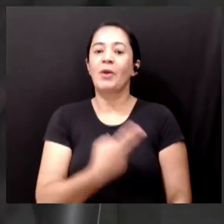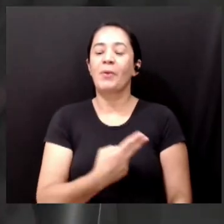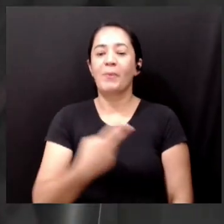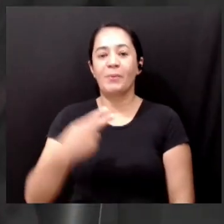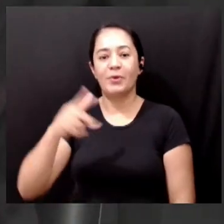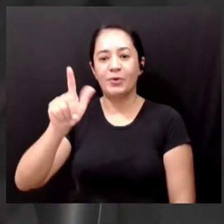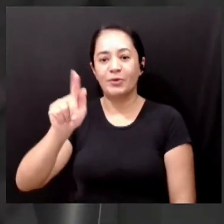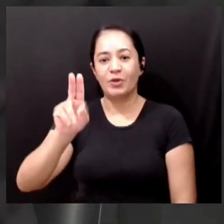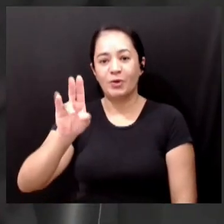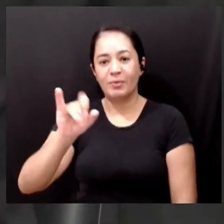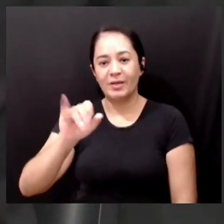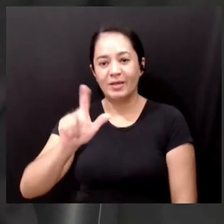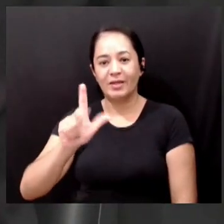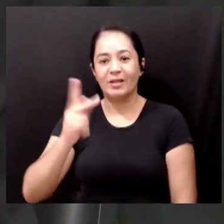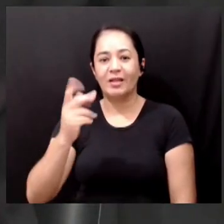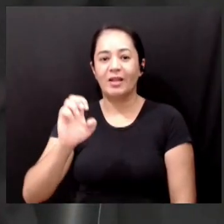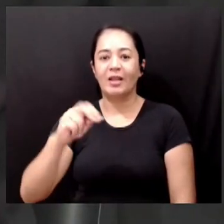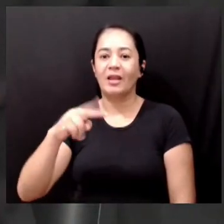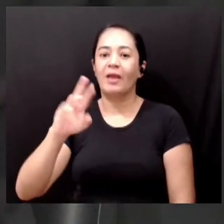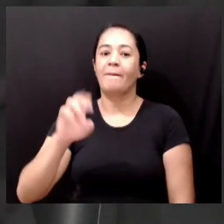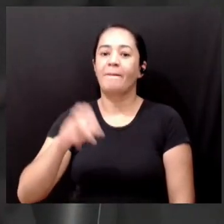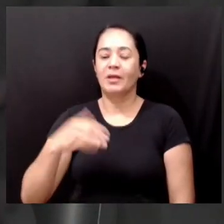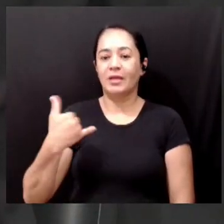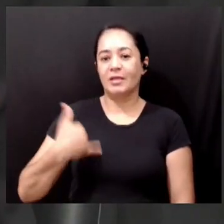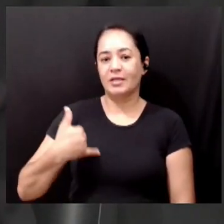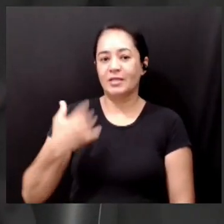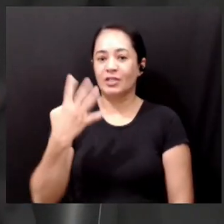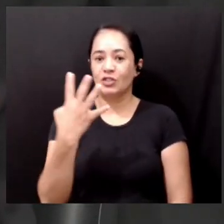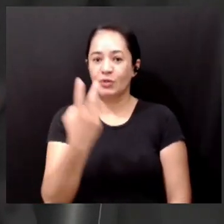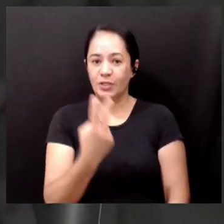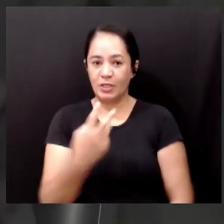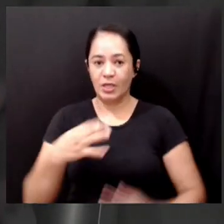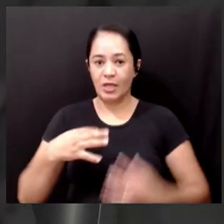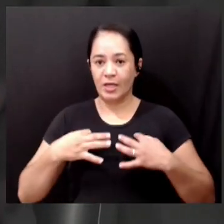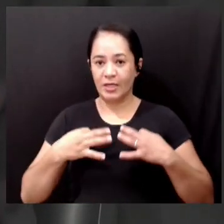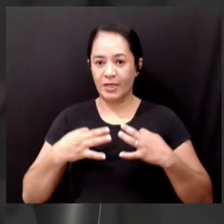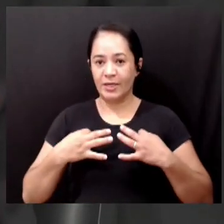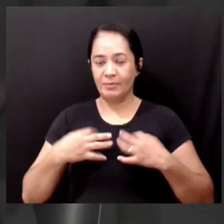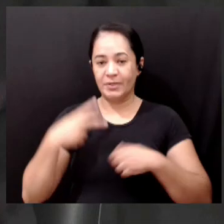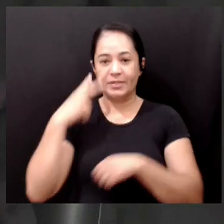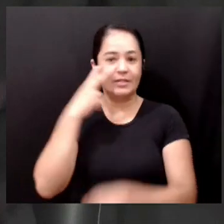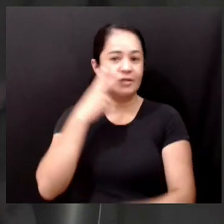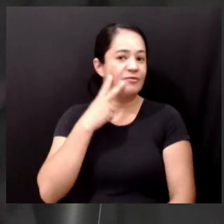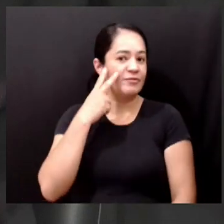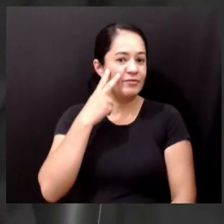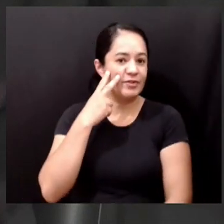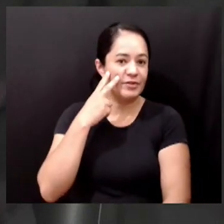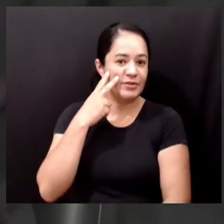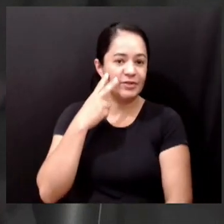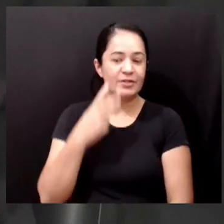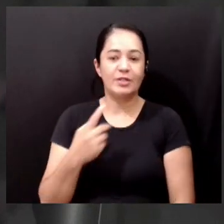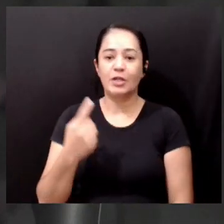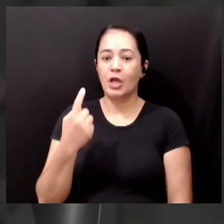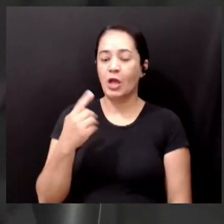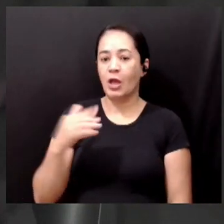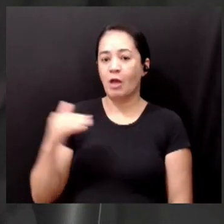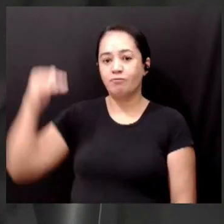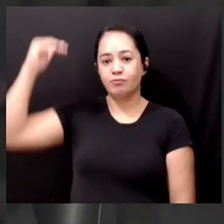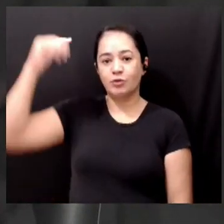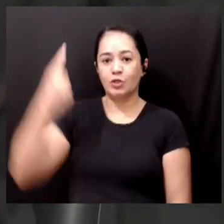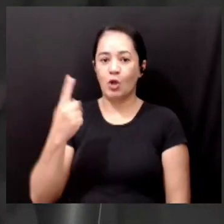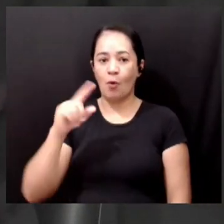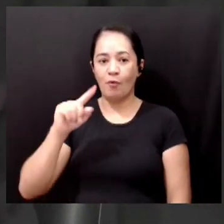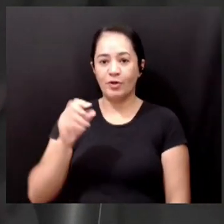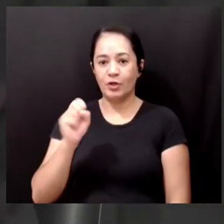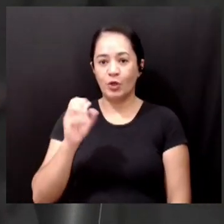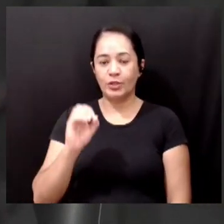anos, estou vestido com uma camisa bordô, tenho 1,80 m, sou claro, com a pele